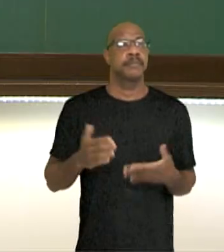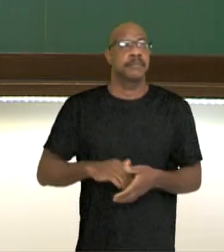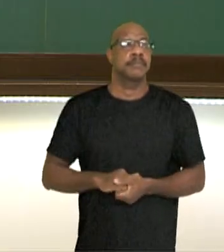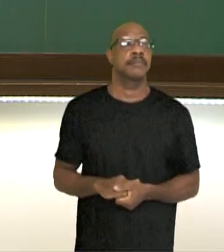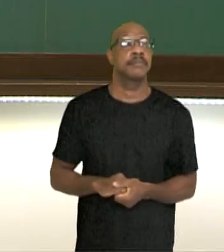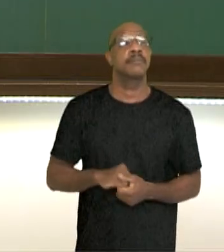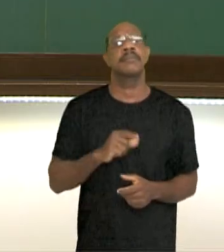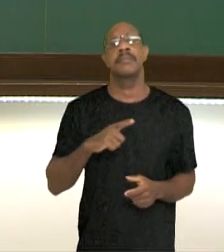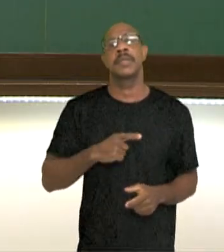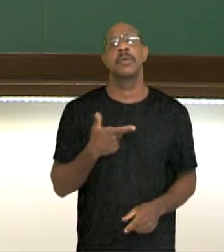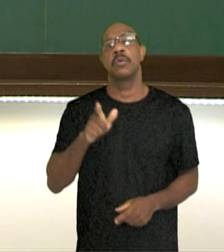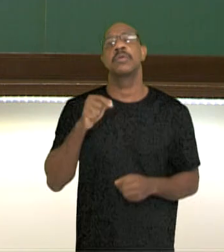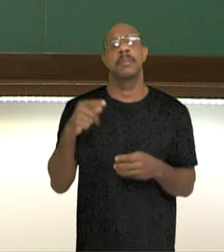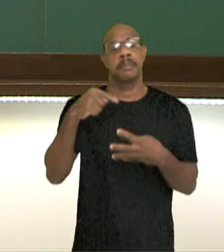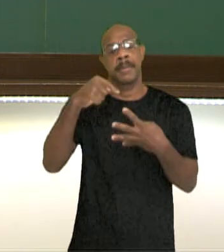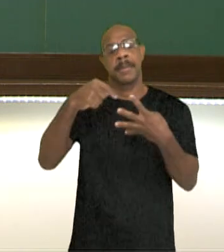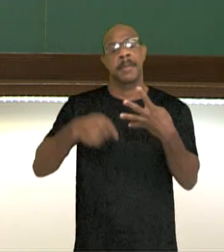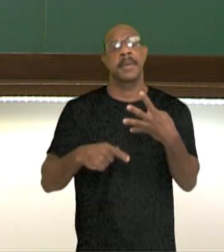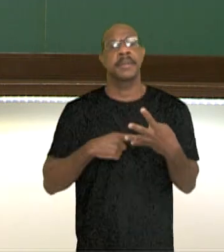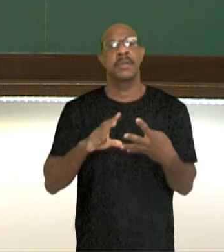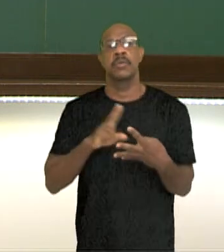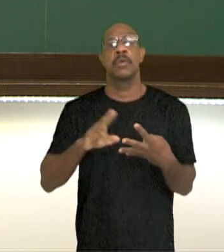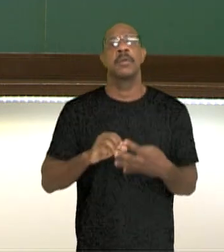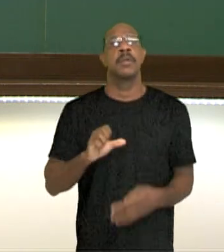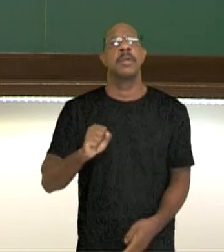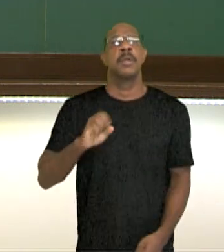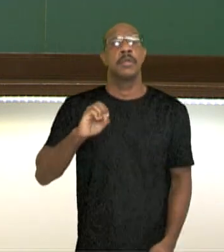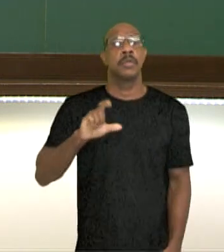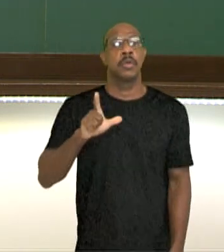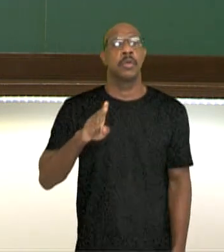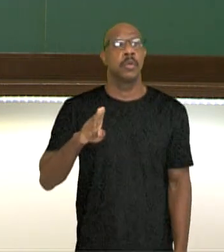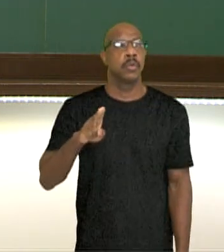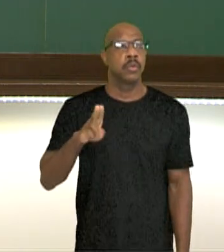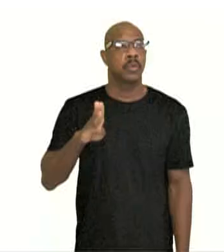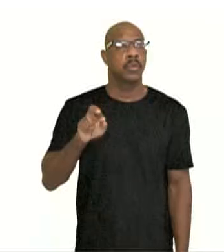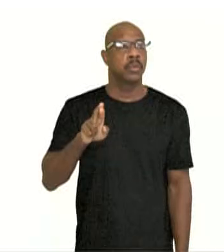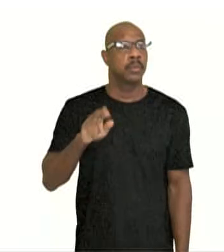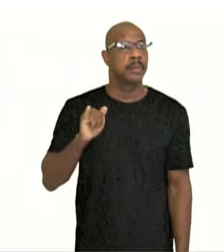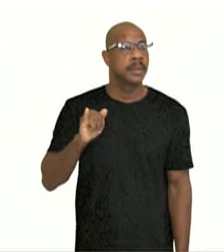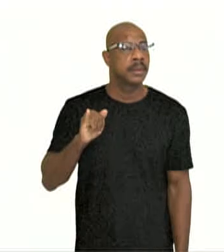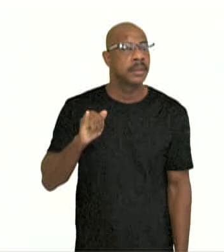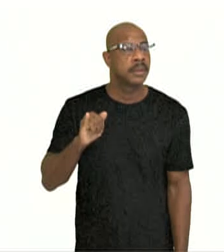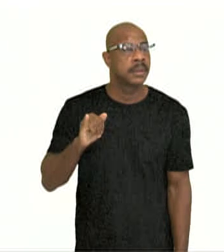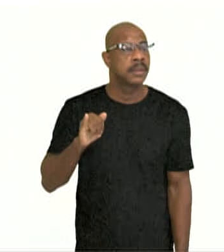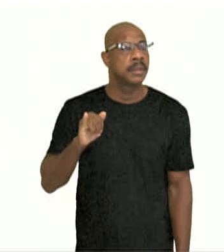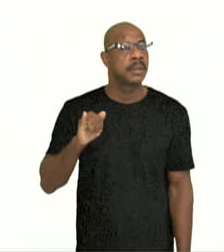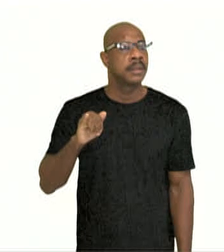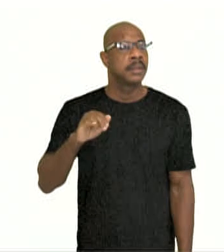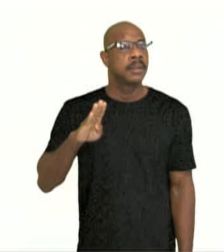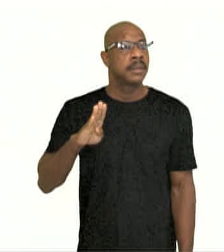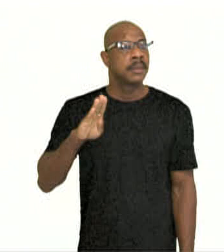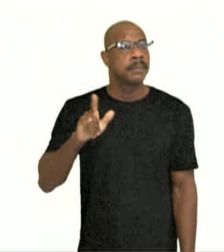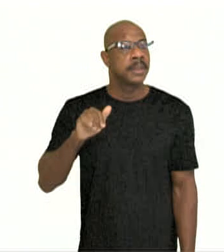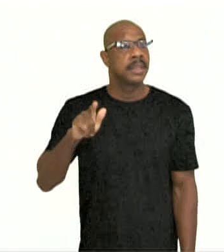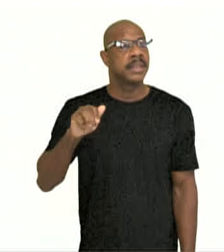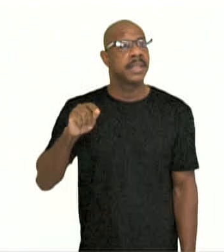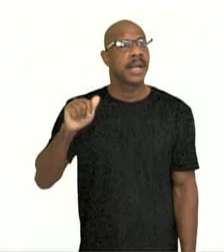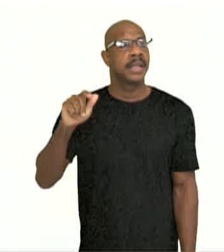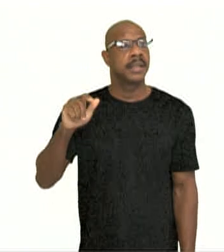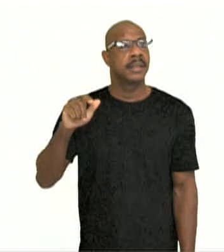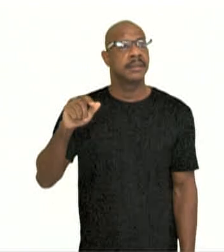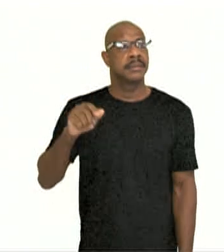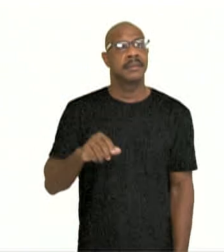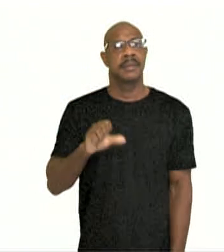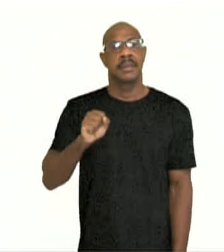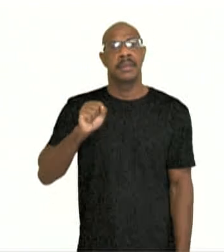uma outra propriedade denominada de solubilidade. Professor, o senhor poderia me explicar por que